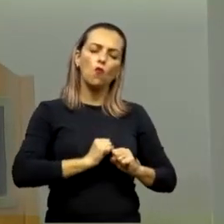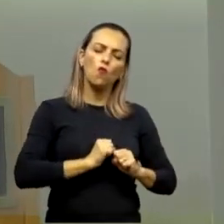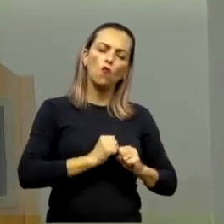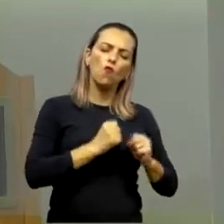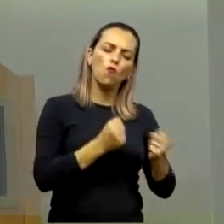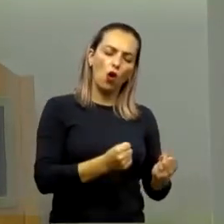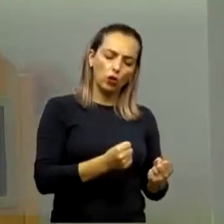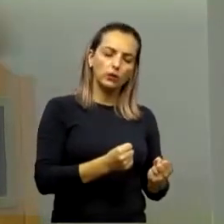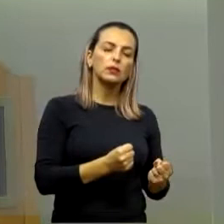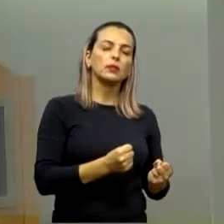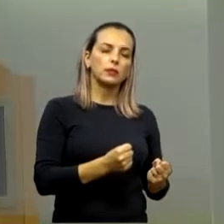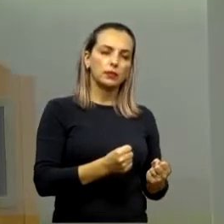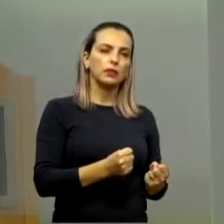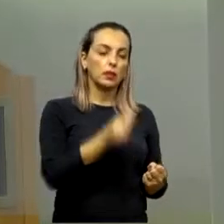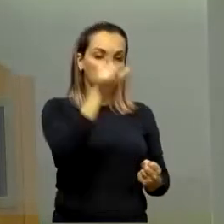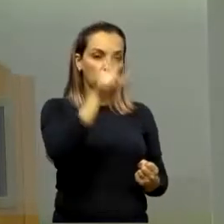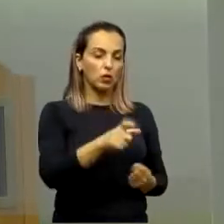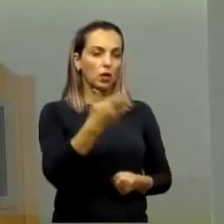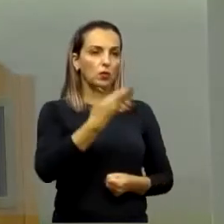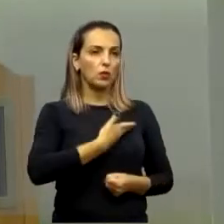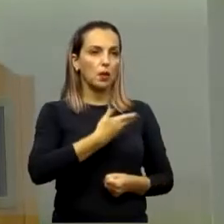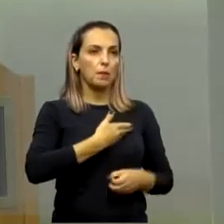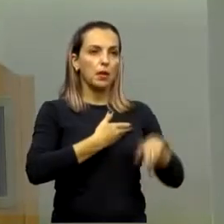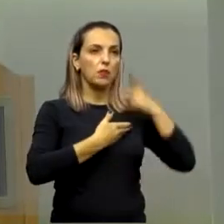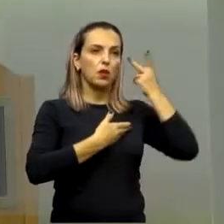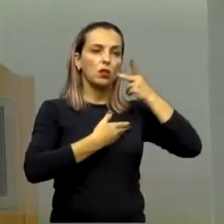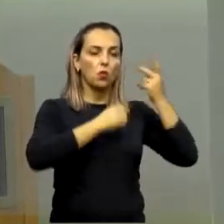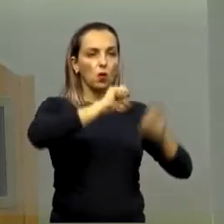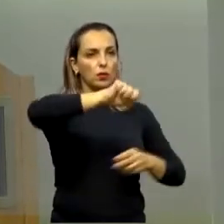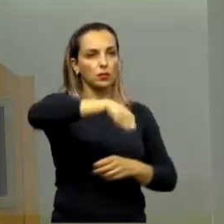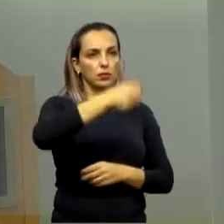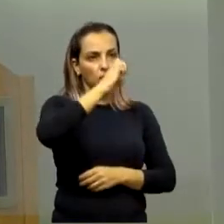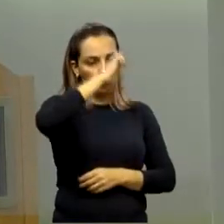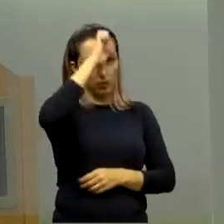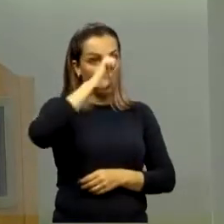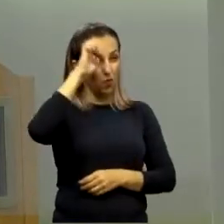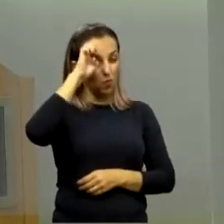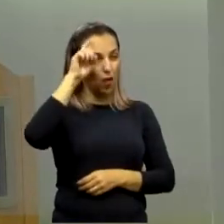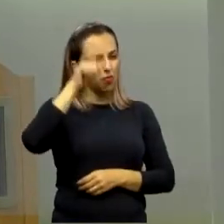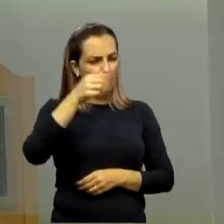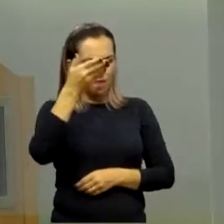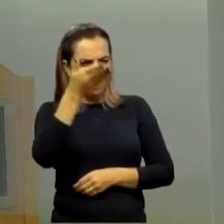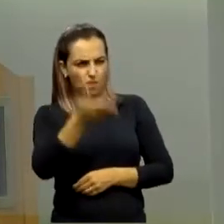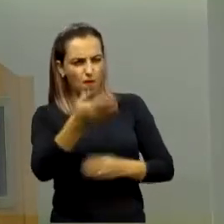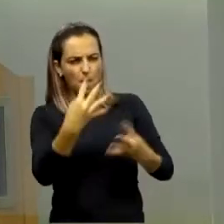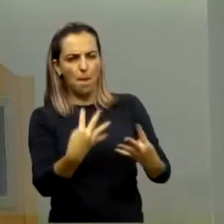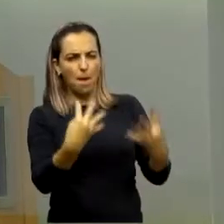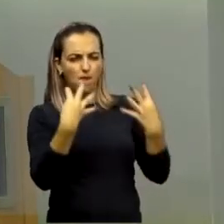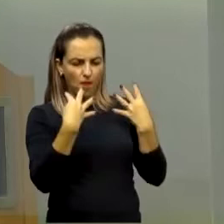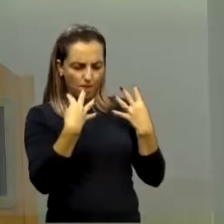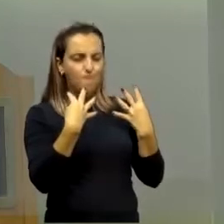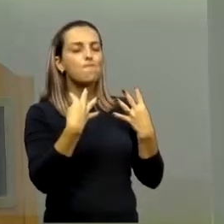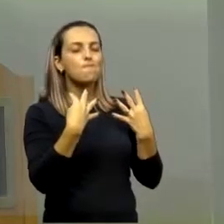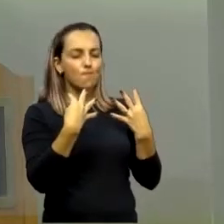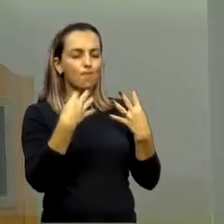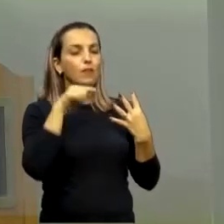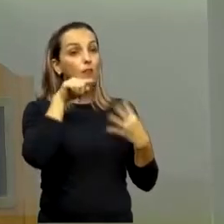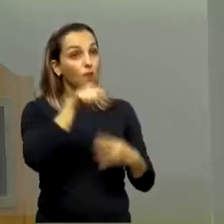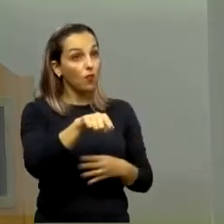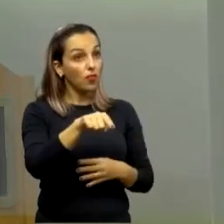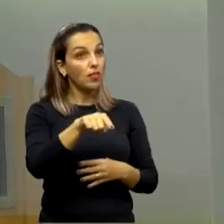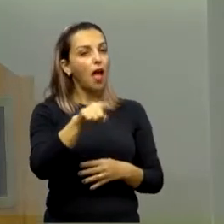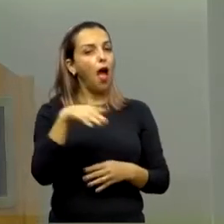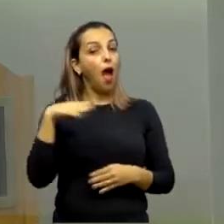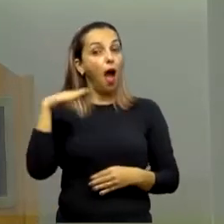e pronta recuperação para o nosso amigo vereador Edson el que tá de atestado então Edson se tiver acompanhe aqui a sessão que